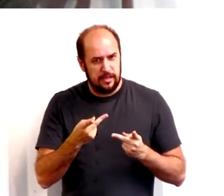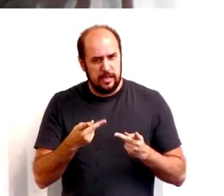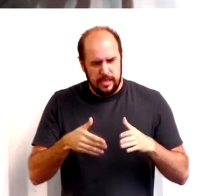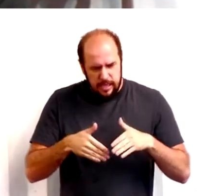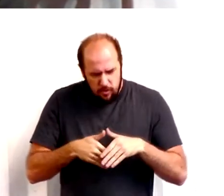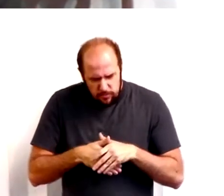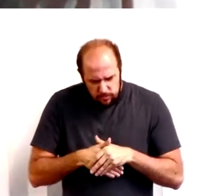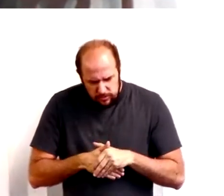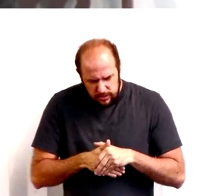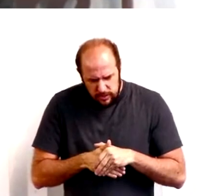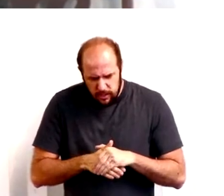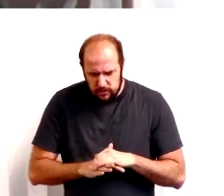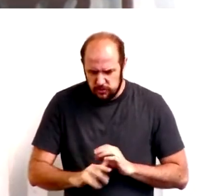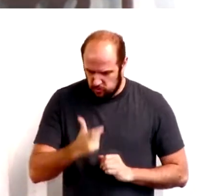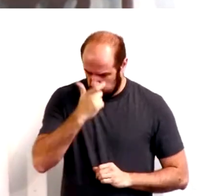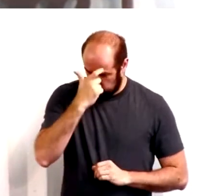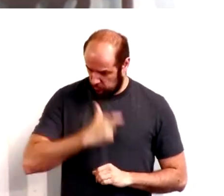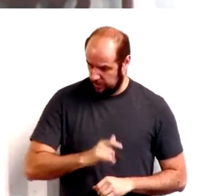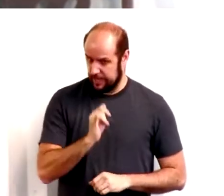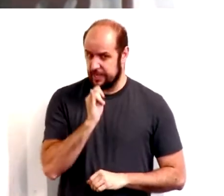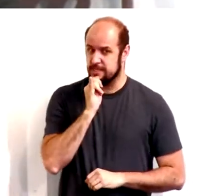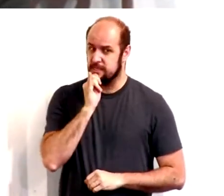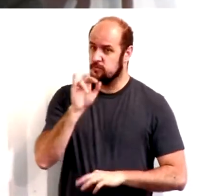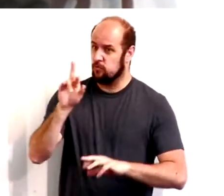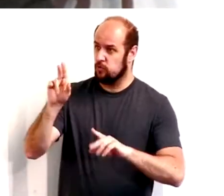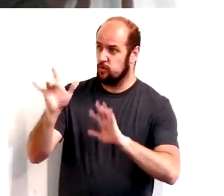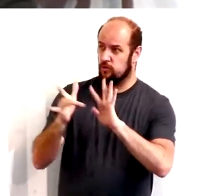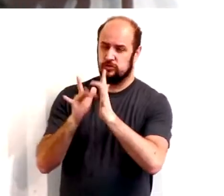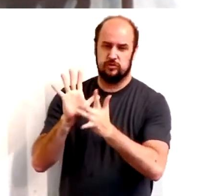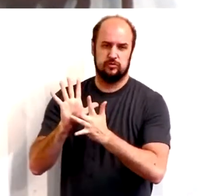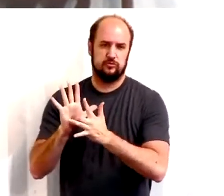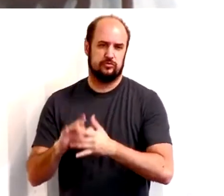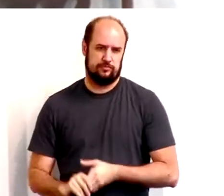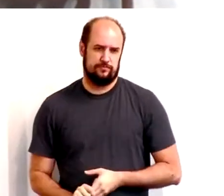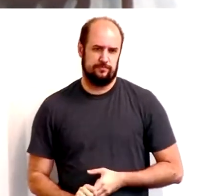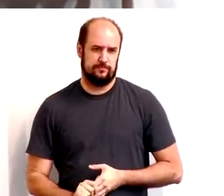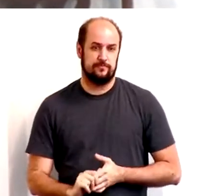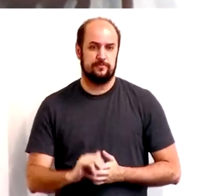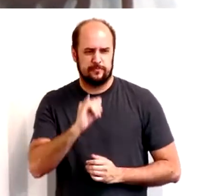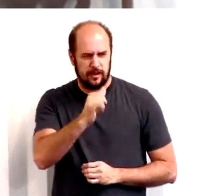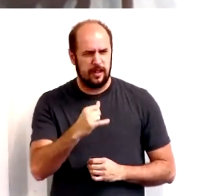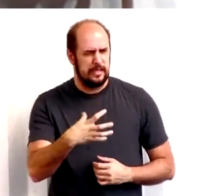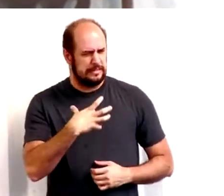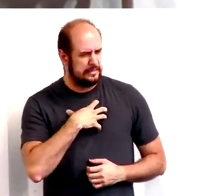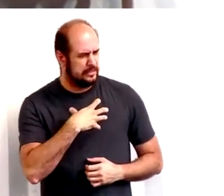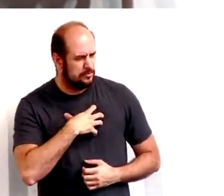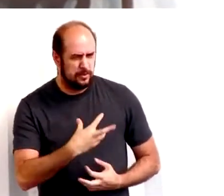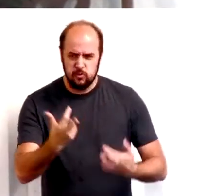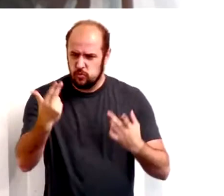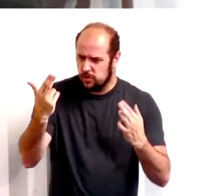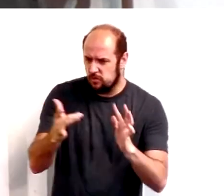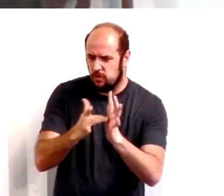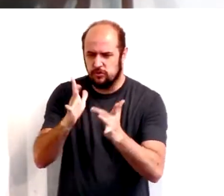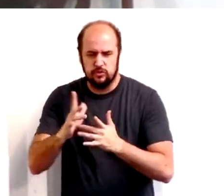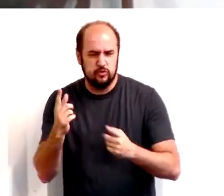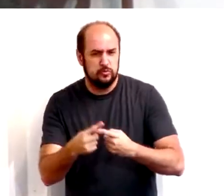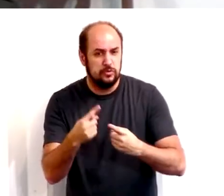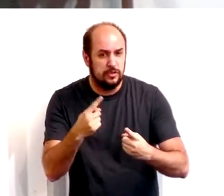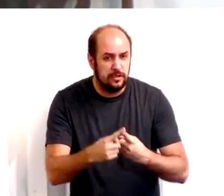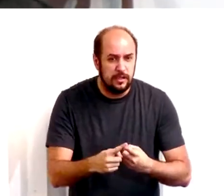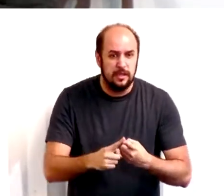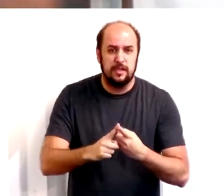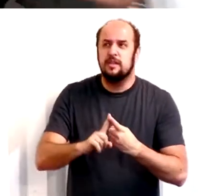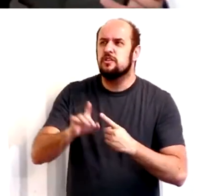exemplo perfeito, que é o exemplo de Cristo. E ele diz: tende em vós o mesmo sentimento que houve também em Cristo, porque esse